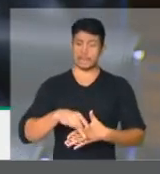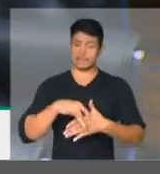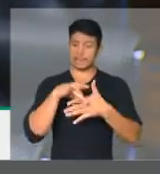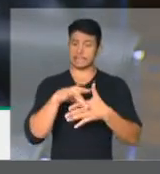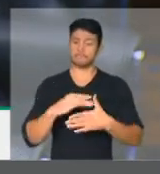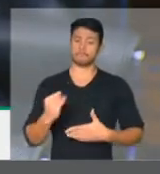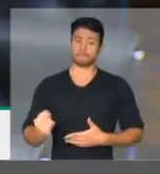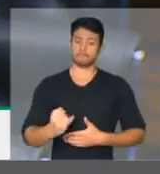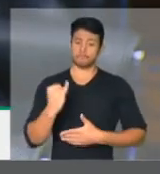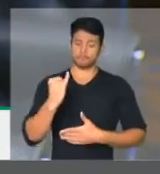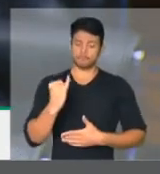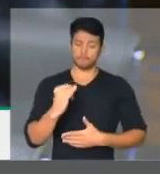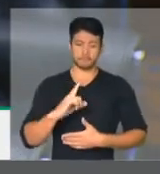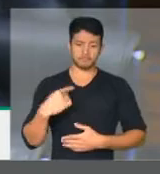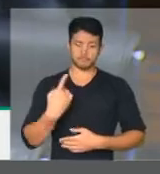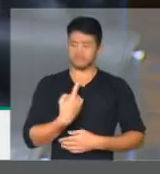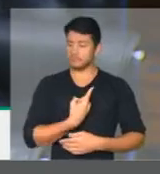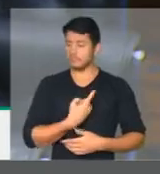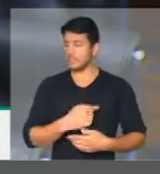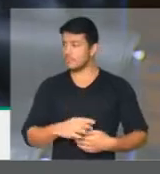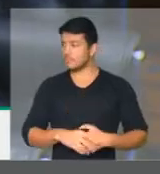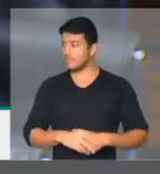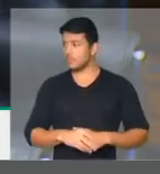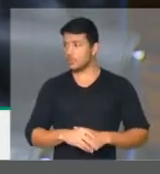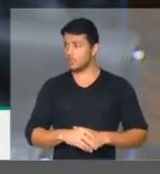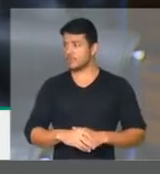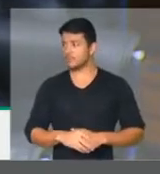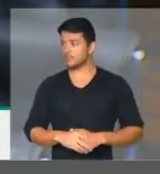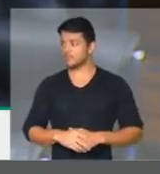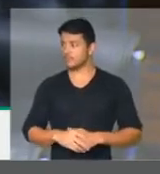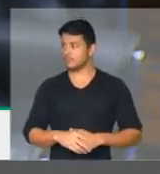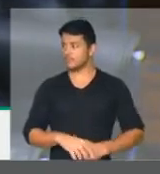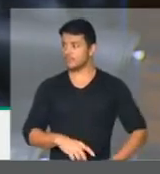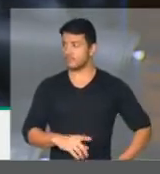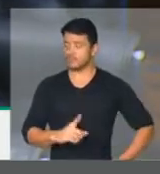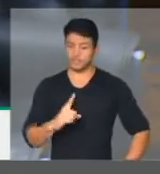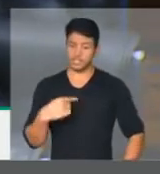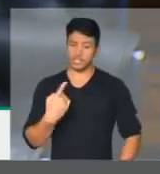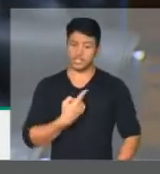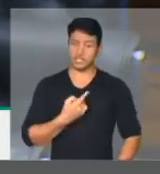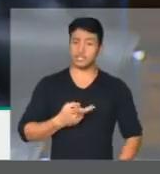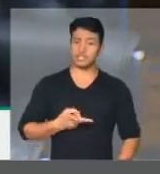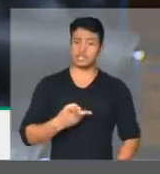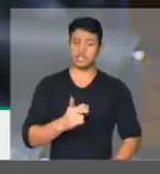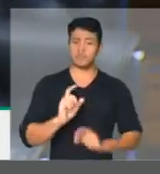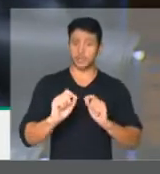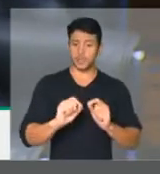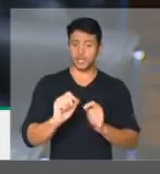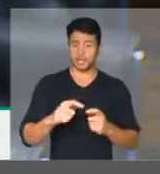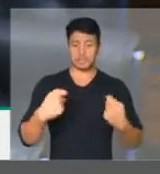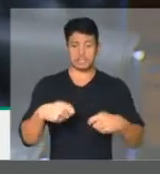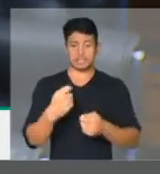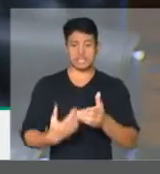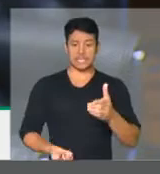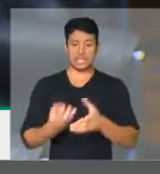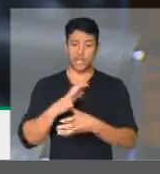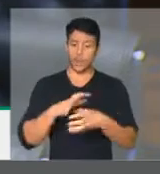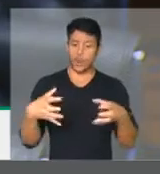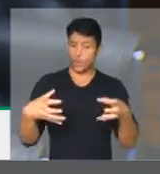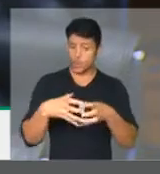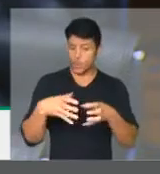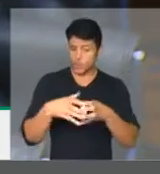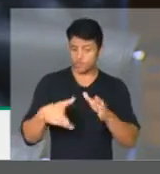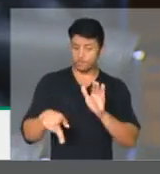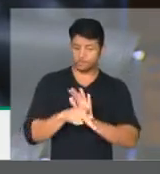associamos às suas palavras. Por isso, a nossa aproximação no sentido de formarmos um bloco parlamentar de